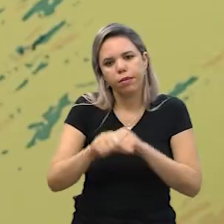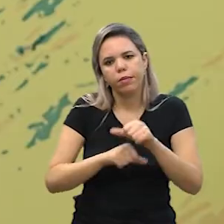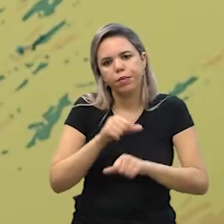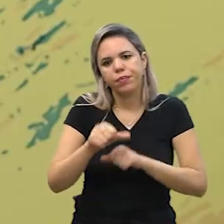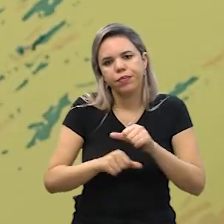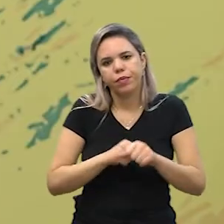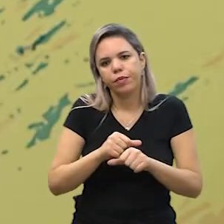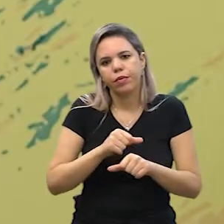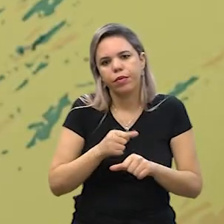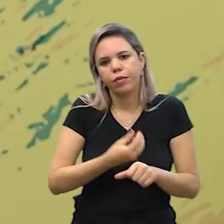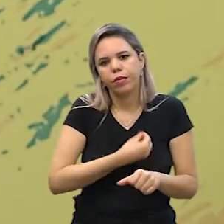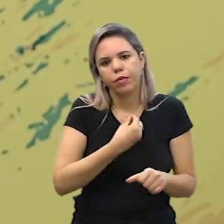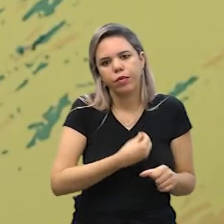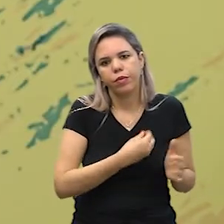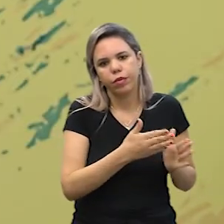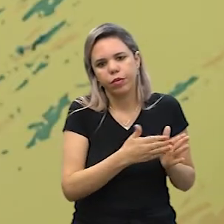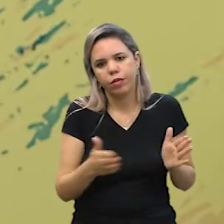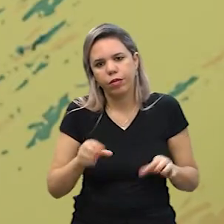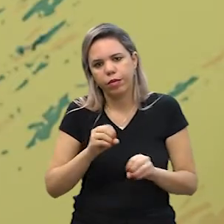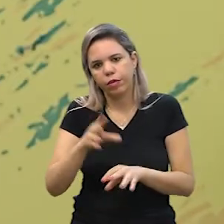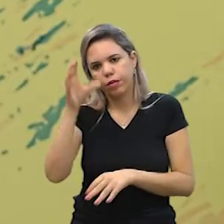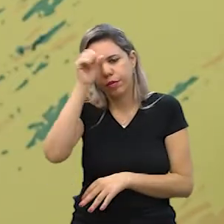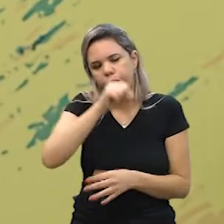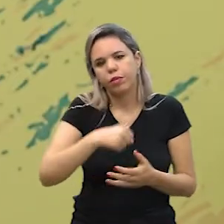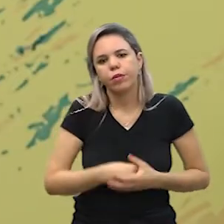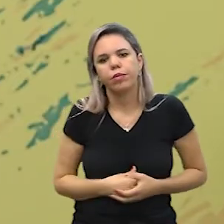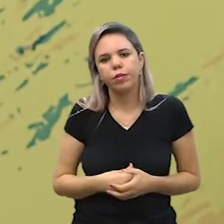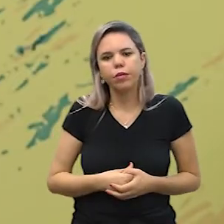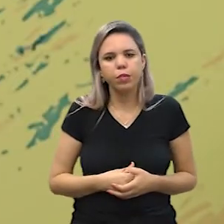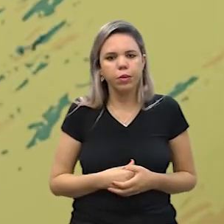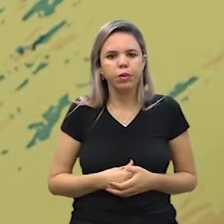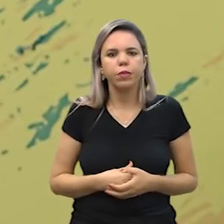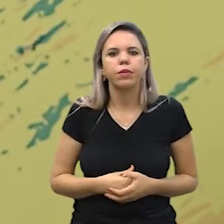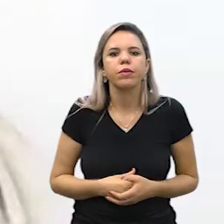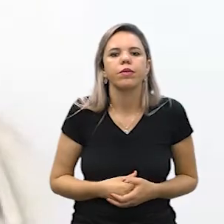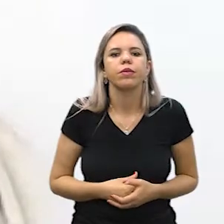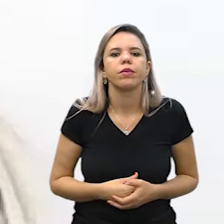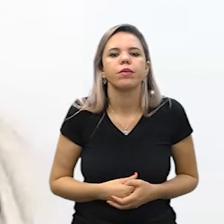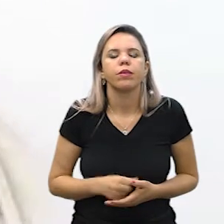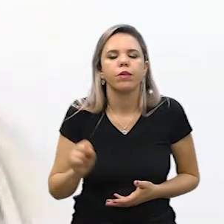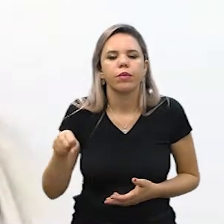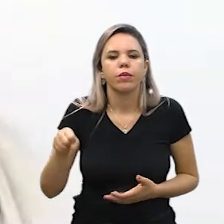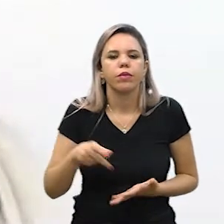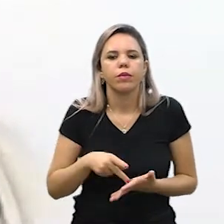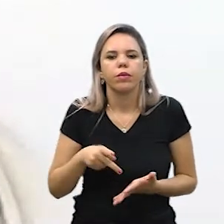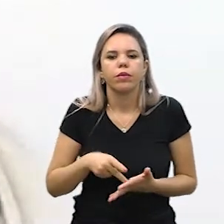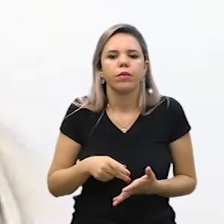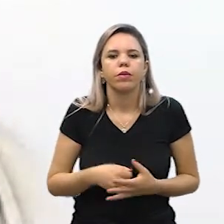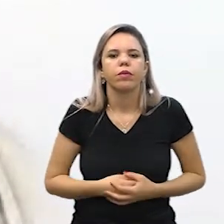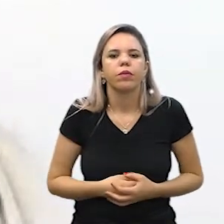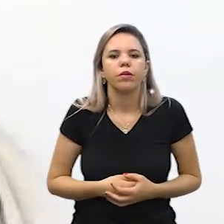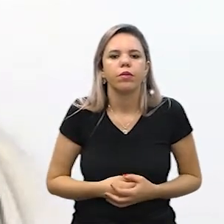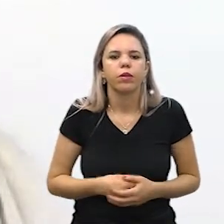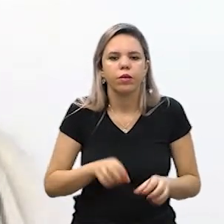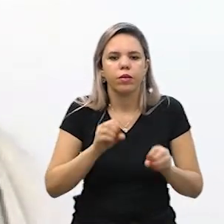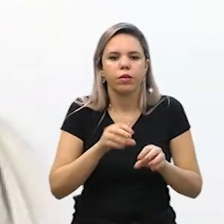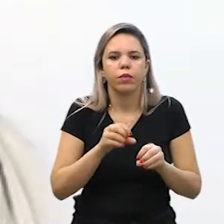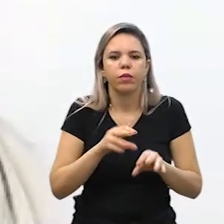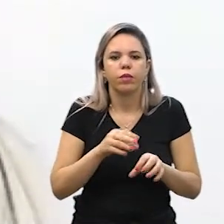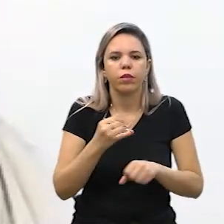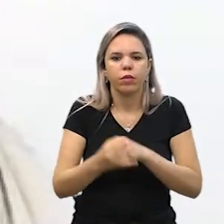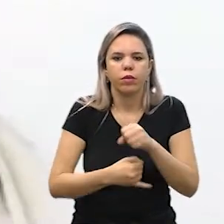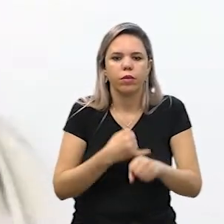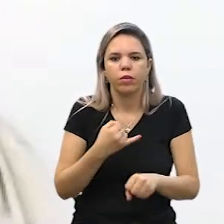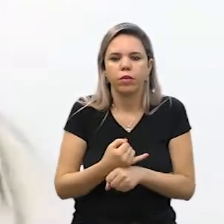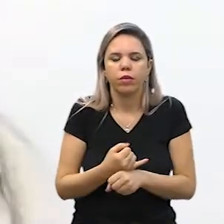transformar jornadas educacionais, né, Viviane Moreno? Sim, sim, com certeza. O ensino híbrido,